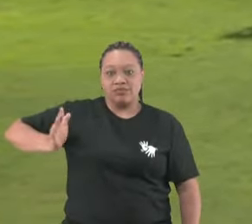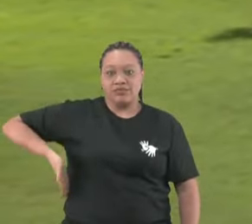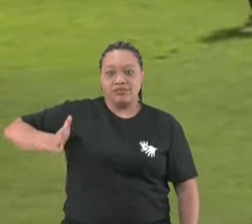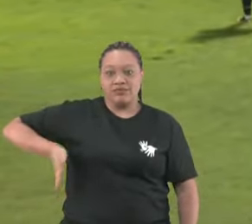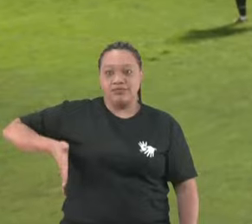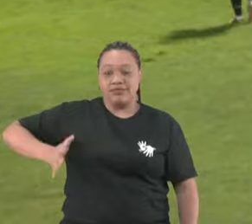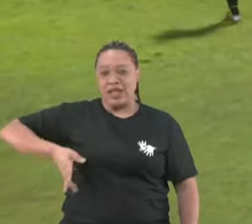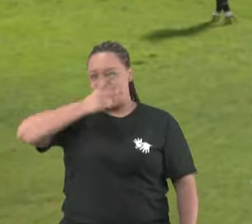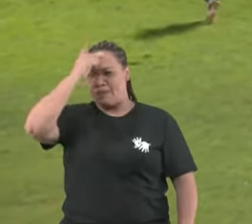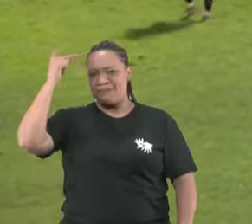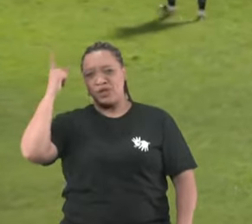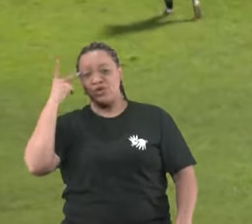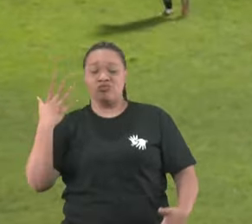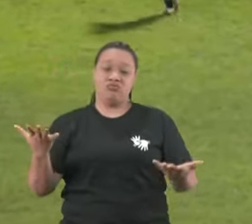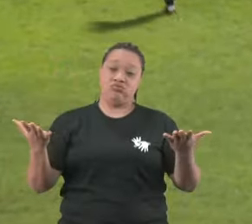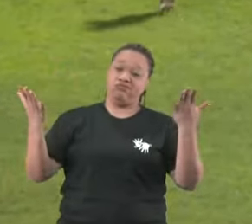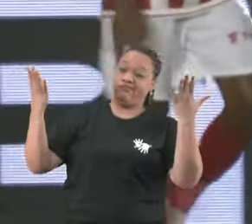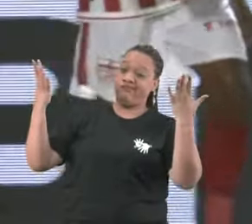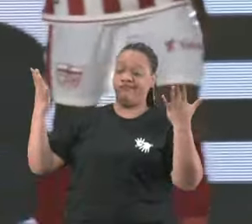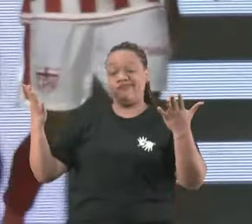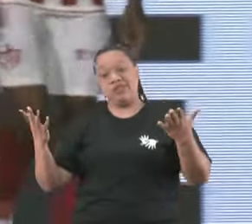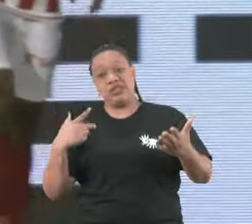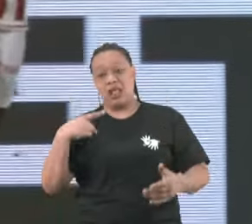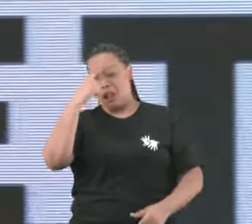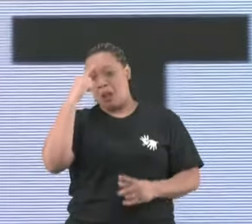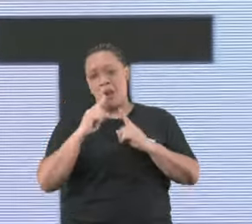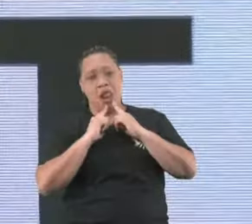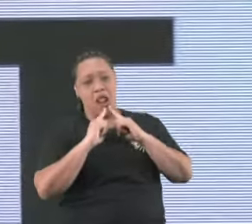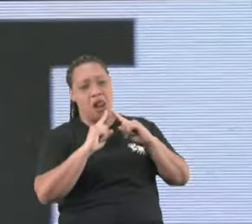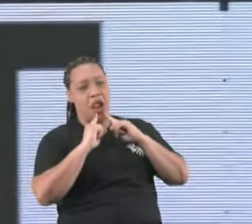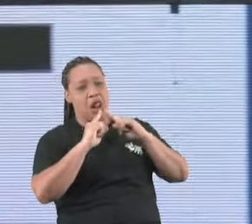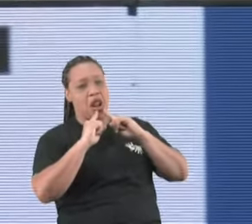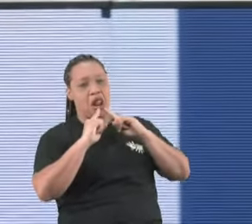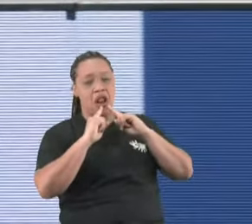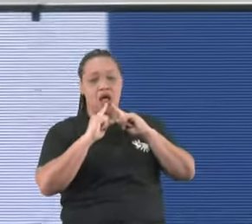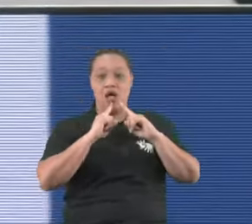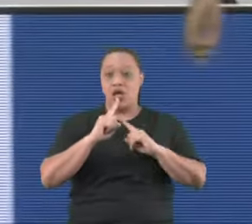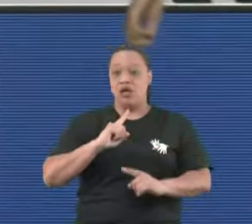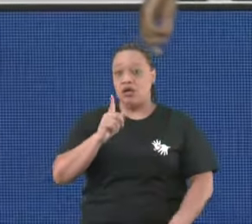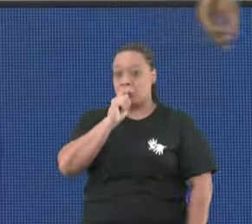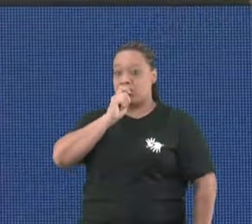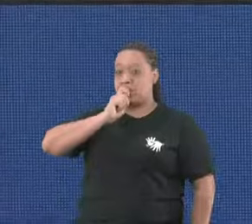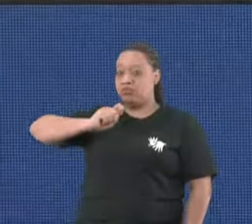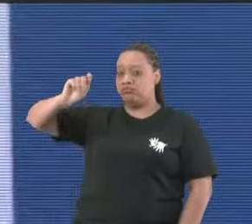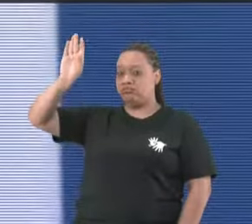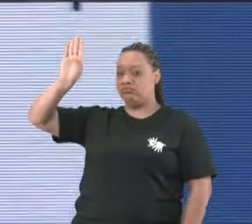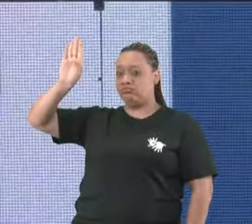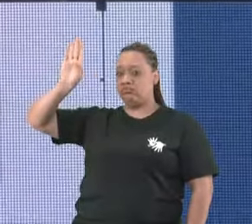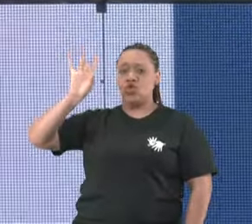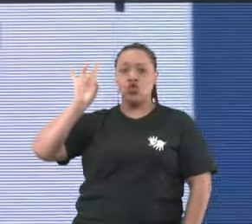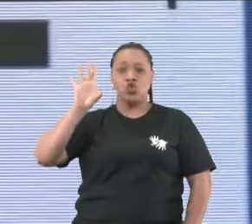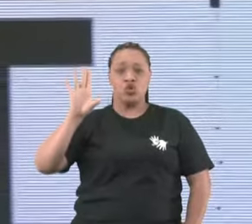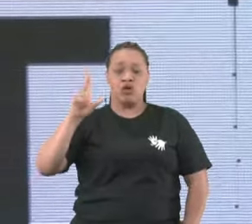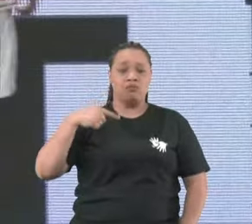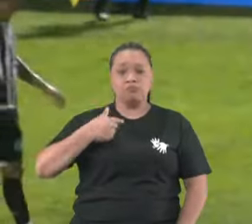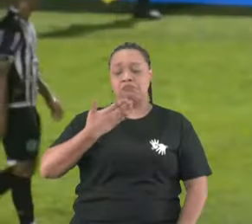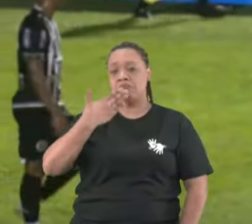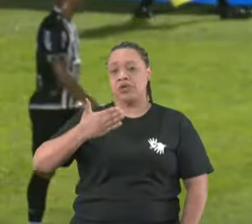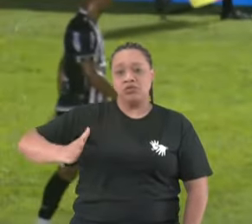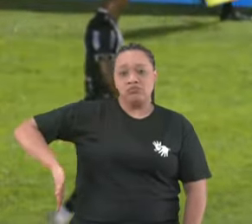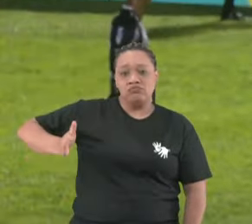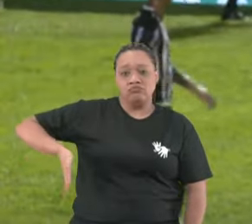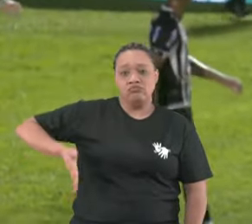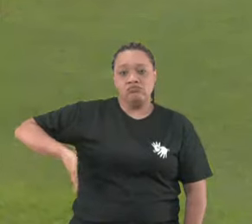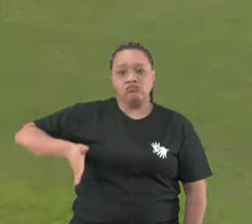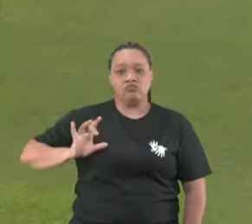A galera chia, o Feijão reclama, o árbitro só pede a cobrança.